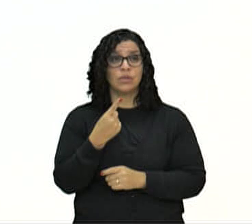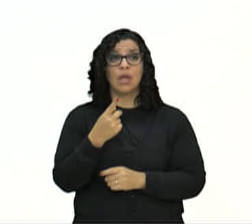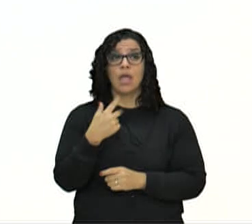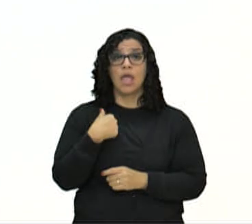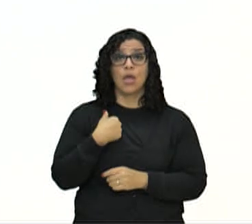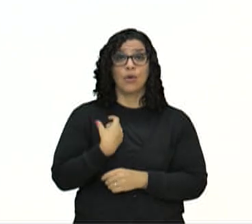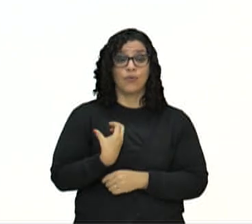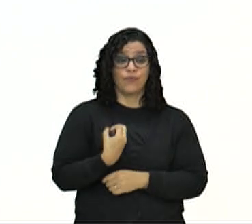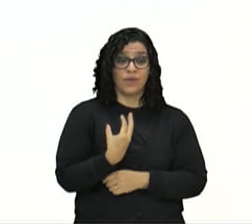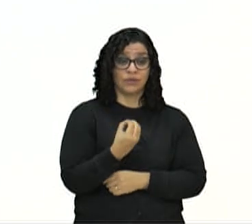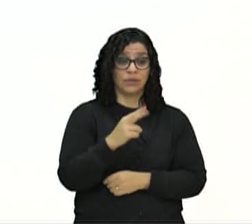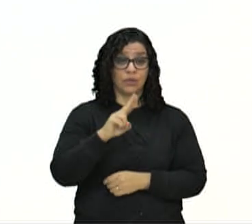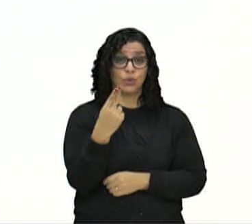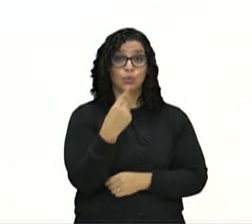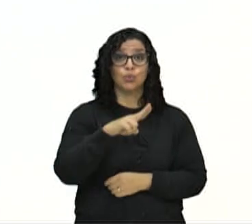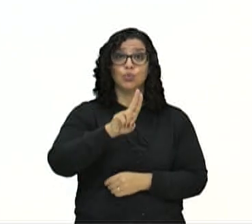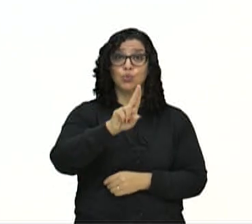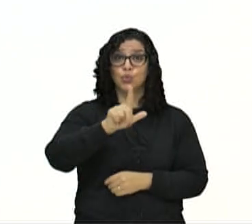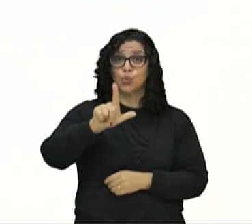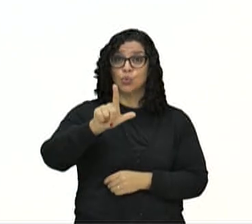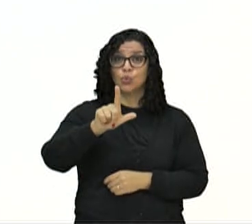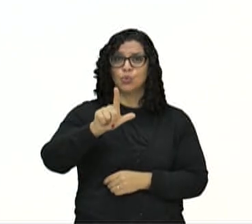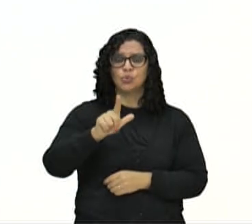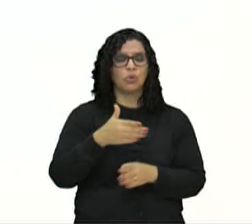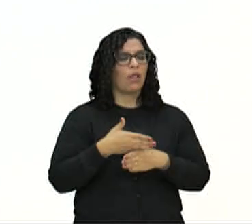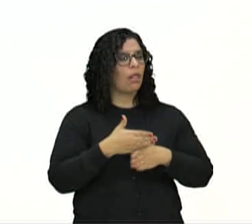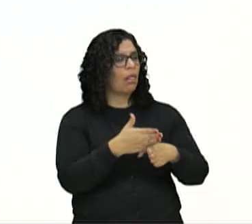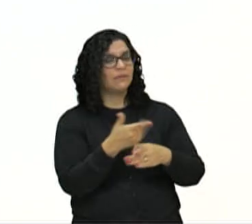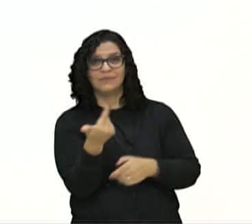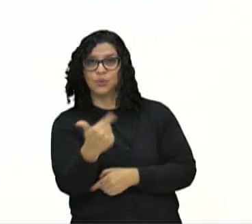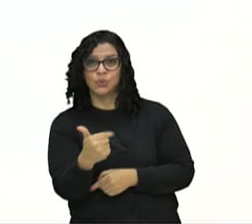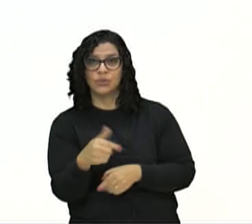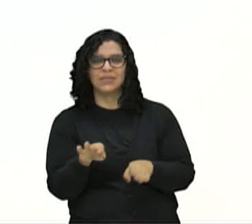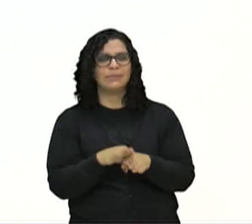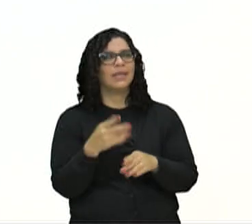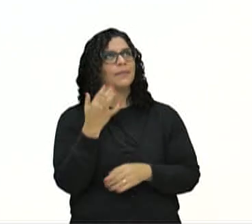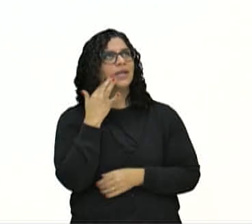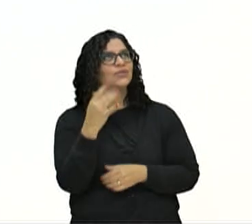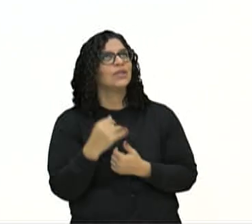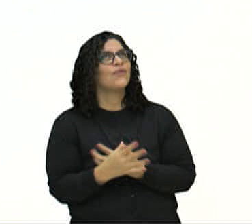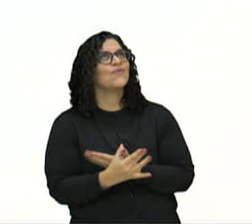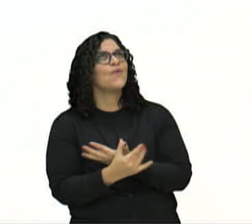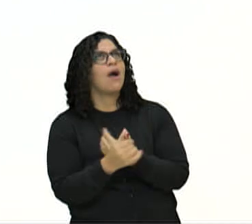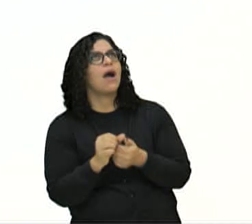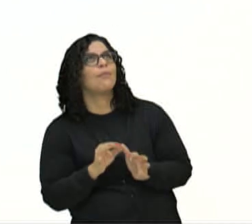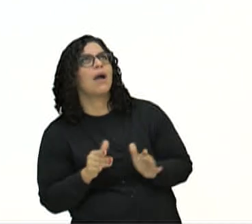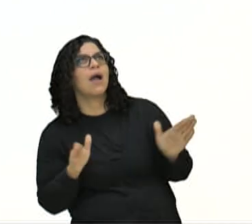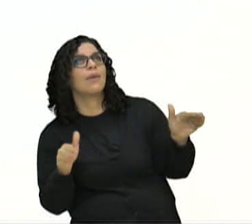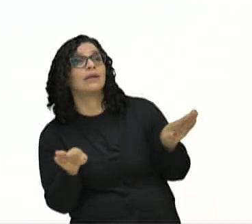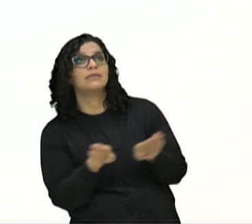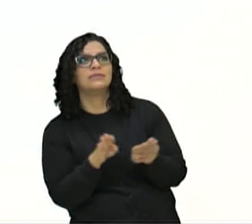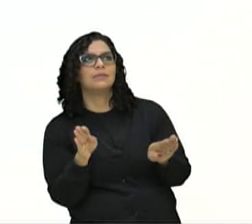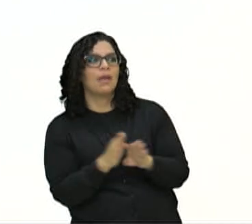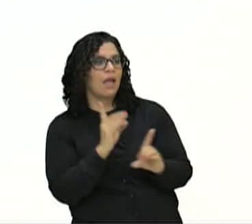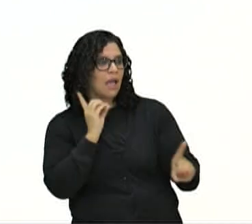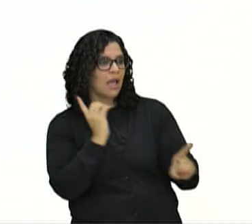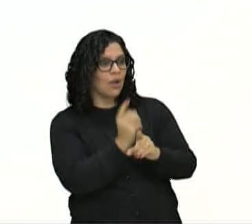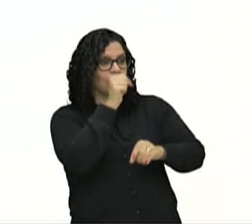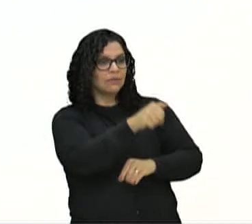fui à rua sem desígnio, formado de levantar voo, encontrei lá um